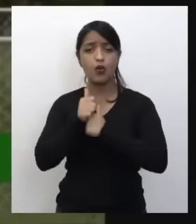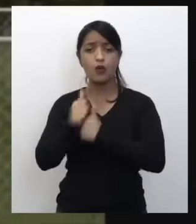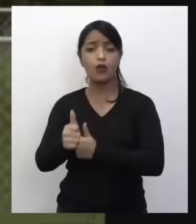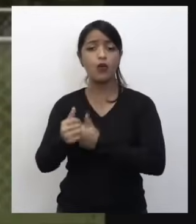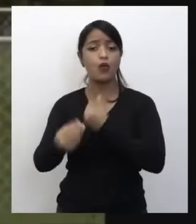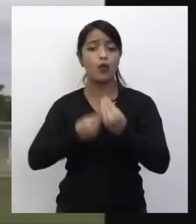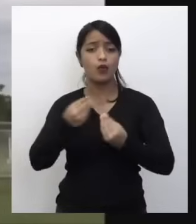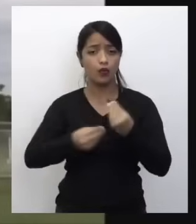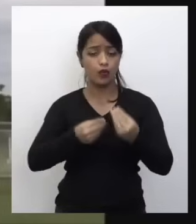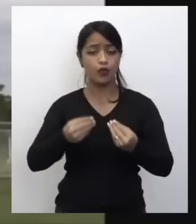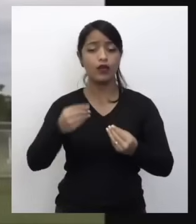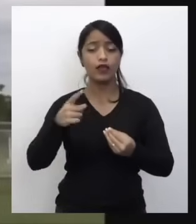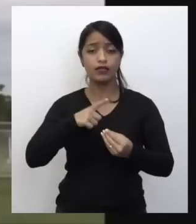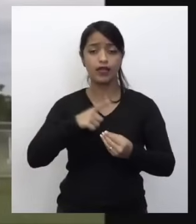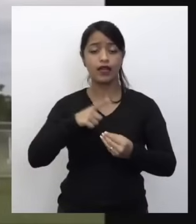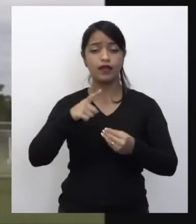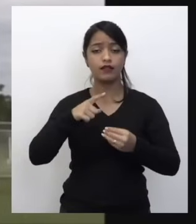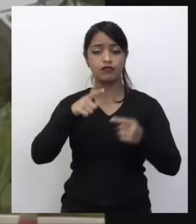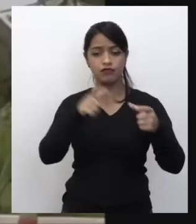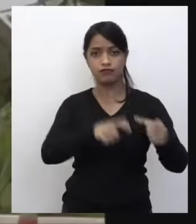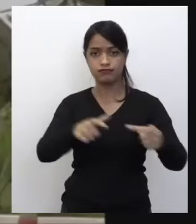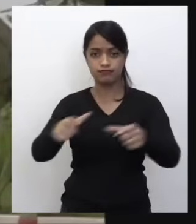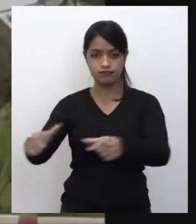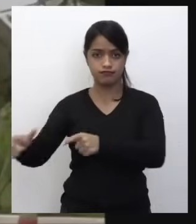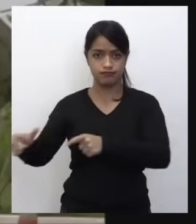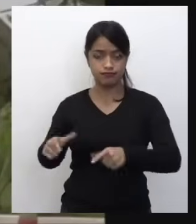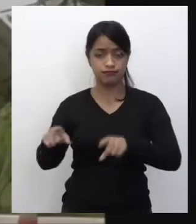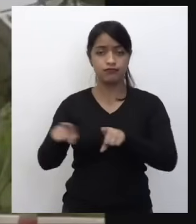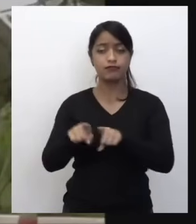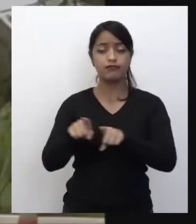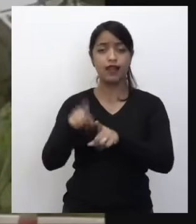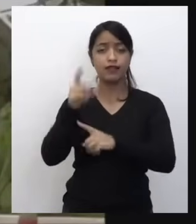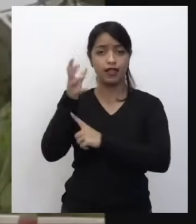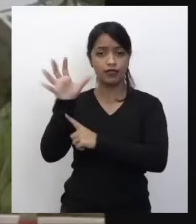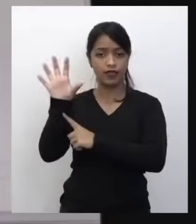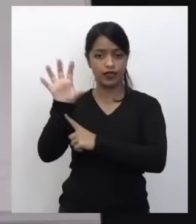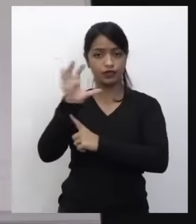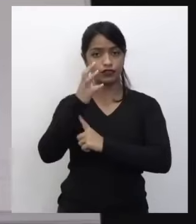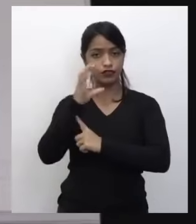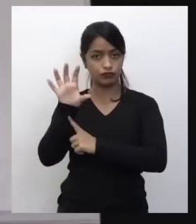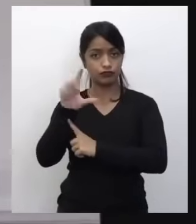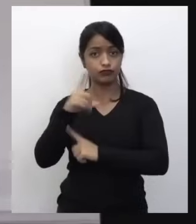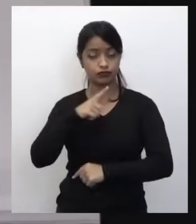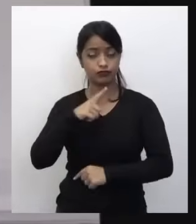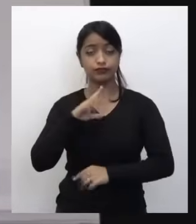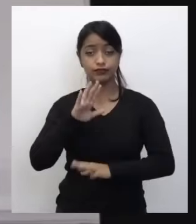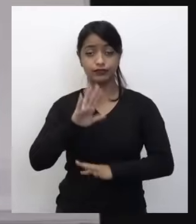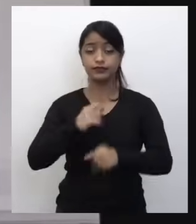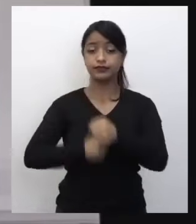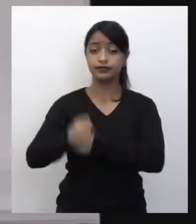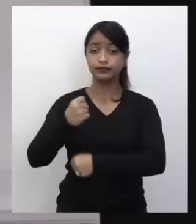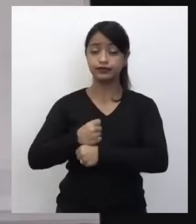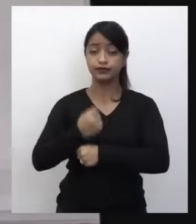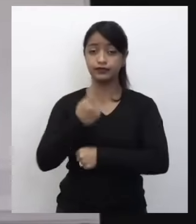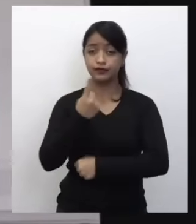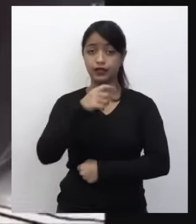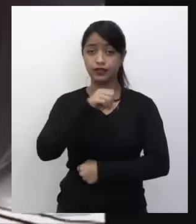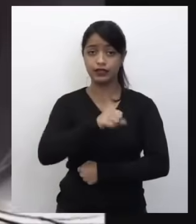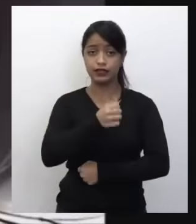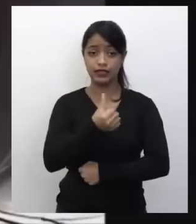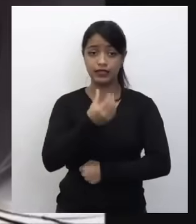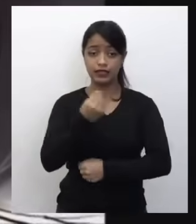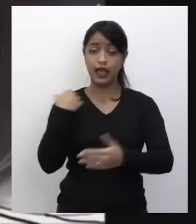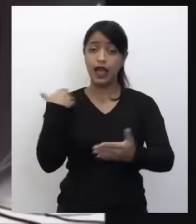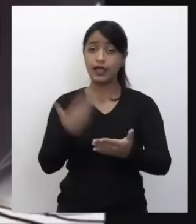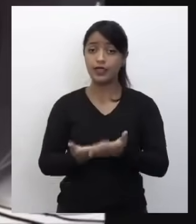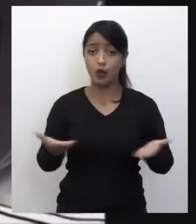utilizados registros das estações meteorológicas e de satélites, por exemplo. Os dados de 1960 até os dias de hoje